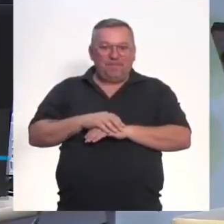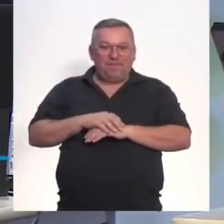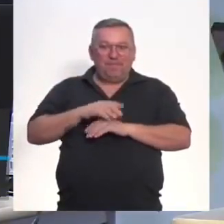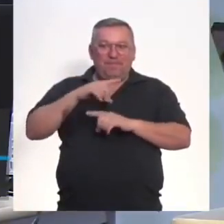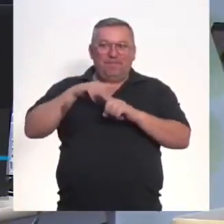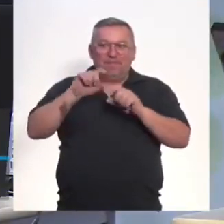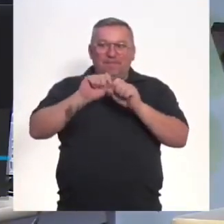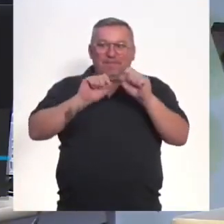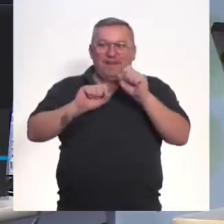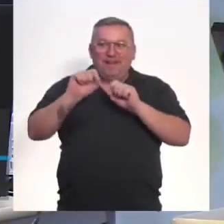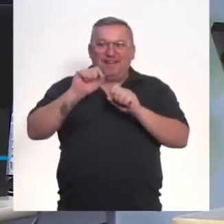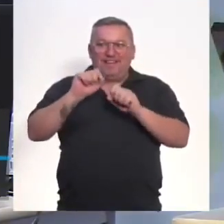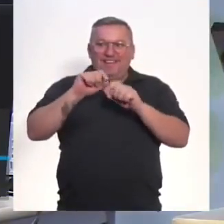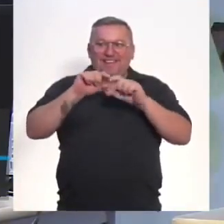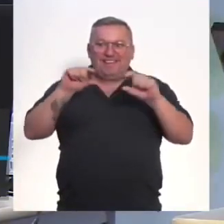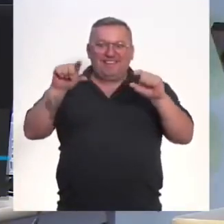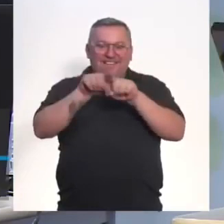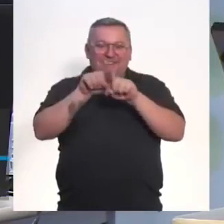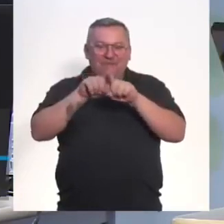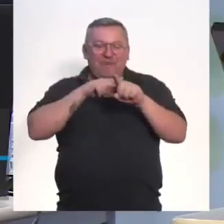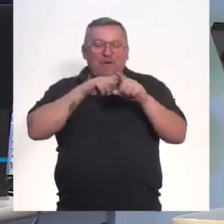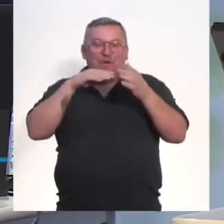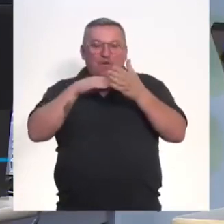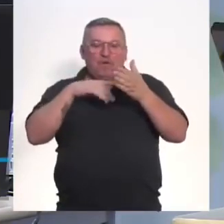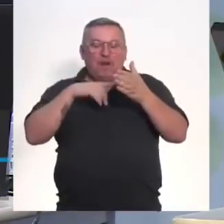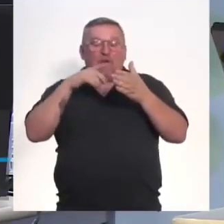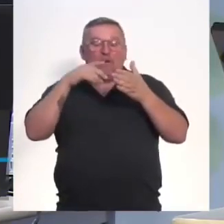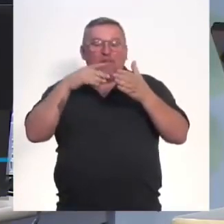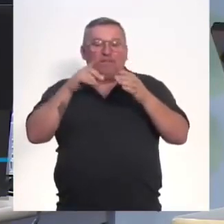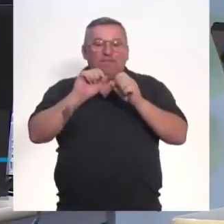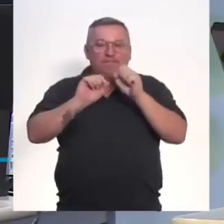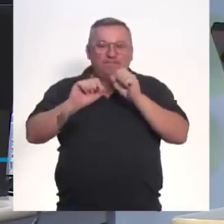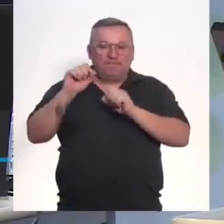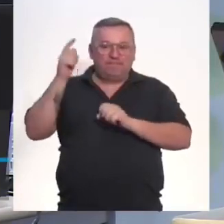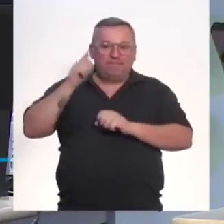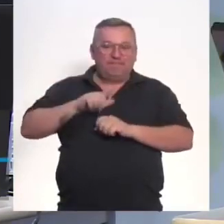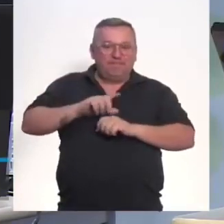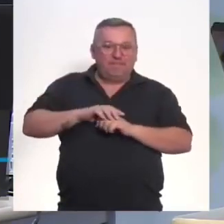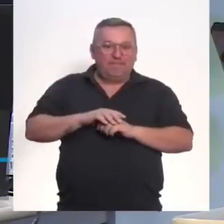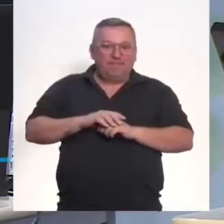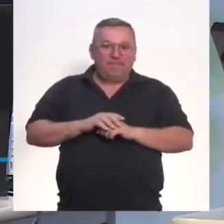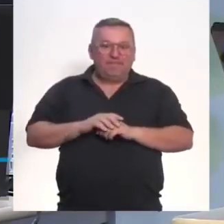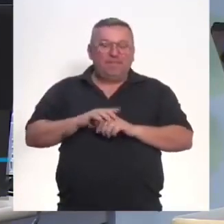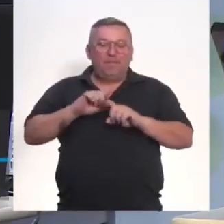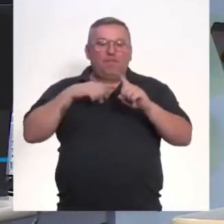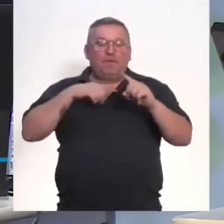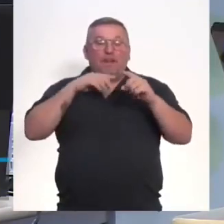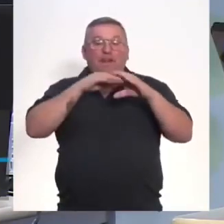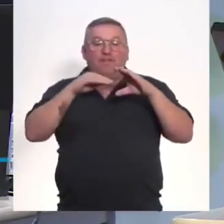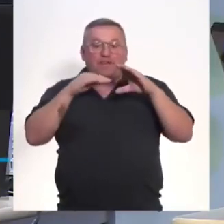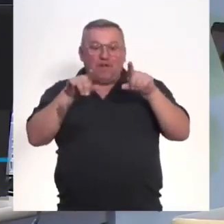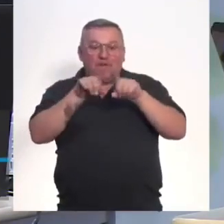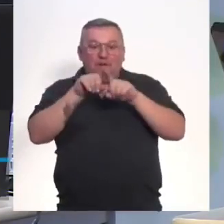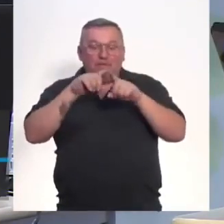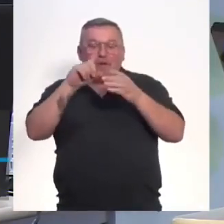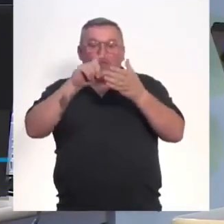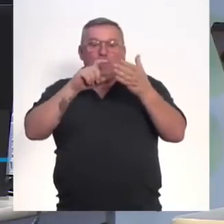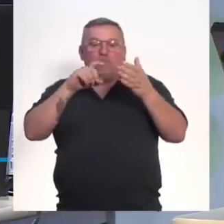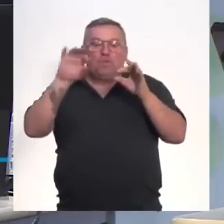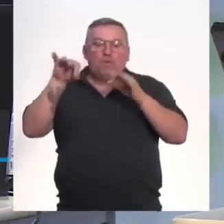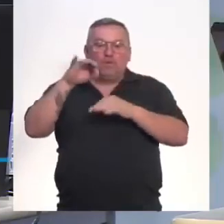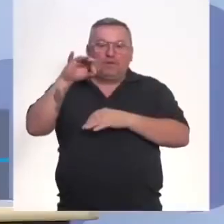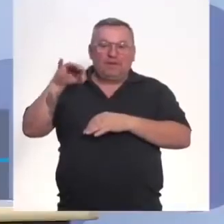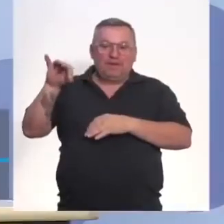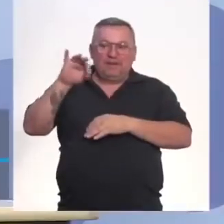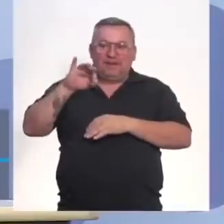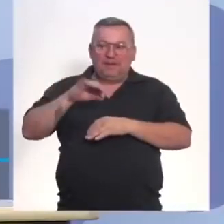diagonal, não, na Não. vertical. Porque Vamos só- horizontal é deitado, certo? Linha do horizonte deitado. Está na Uhum. vertical mosquito. A Stephanie colocou